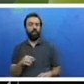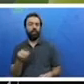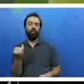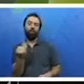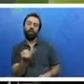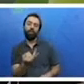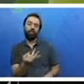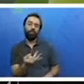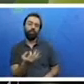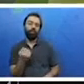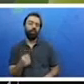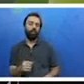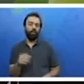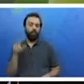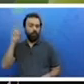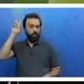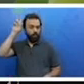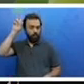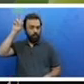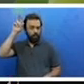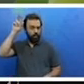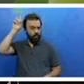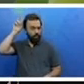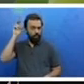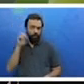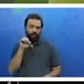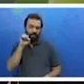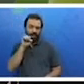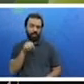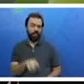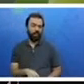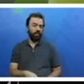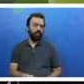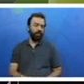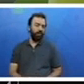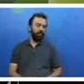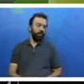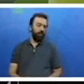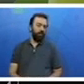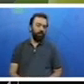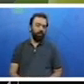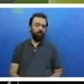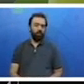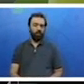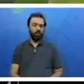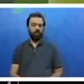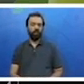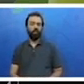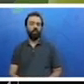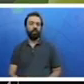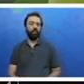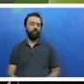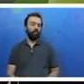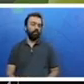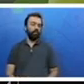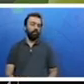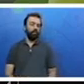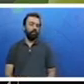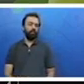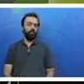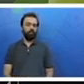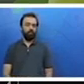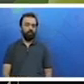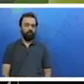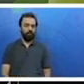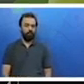20, divide por 5. Chegamos no valor 4. Enquanto, se a gente tiver